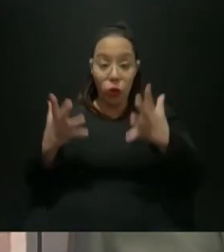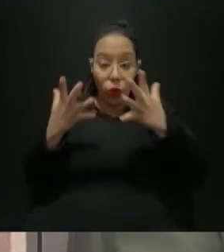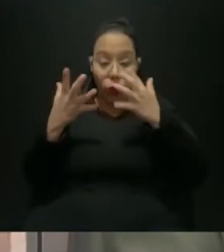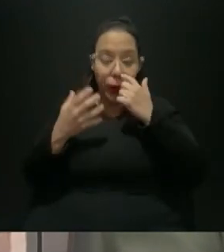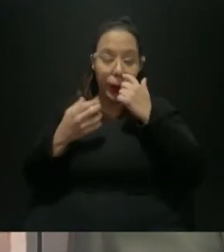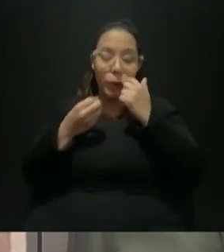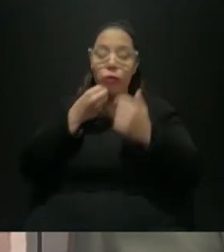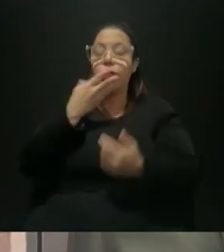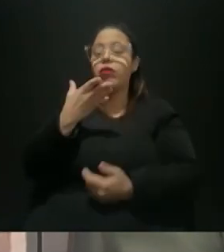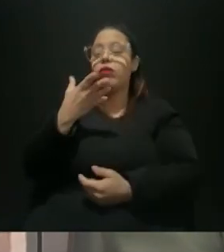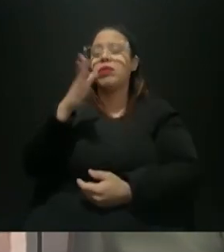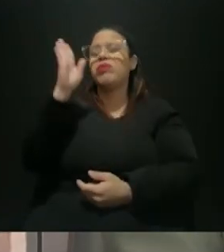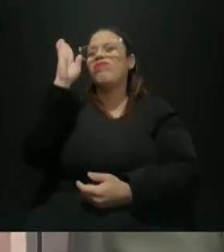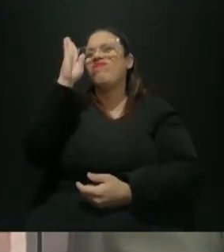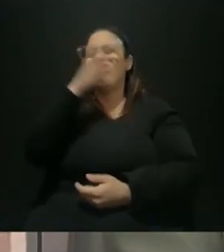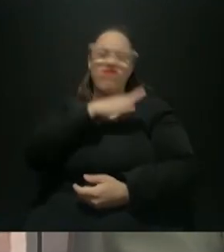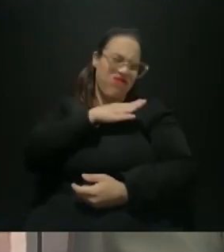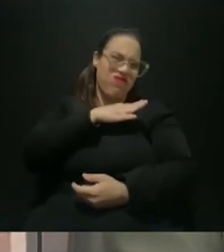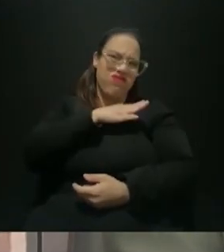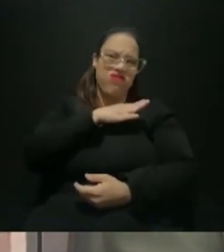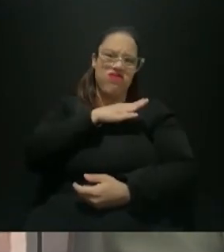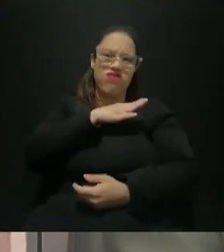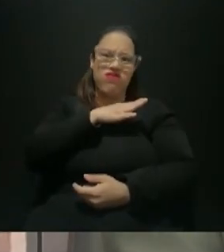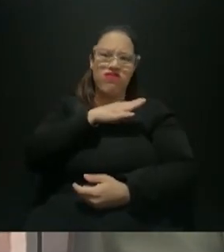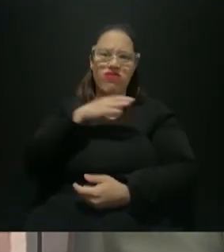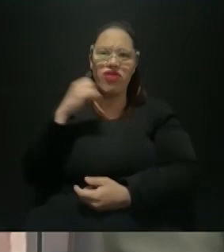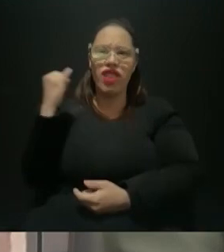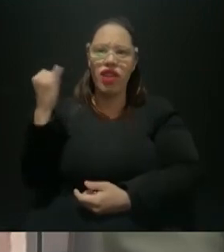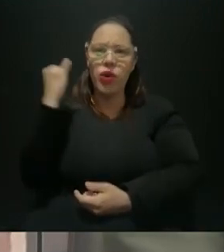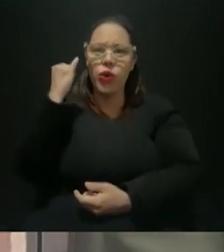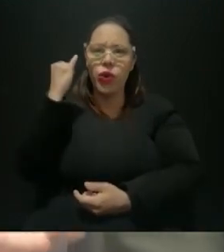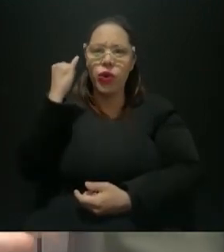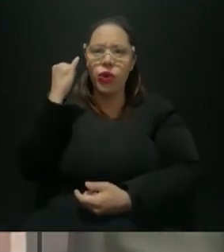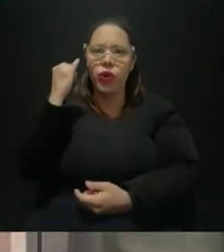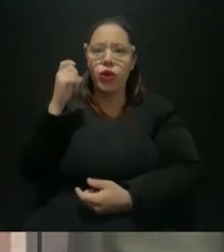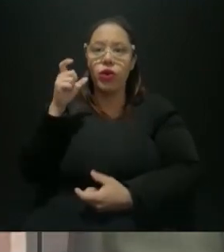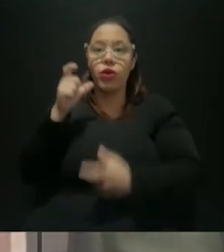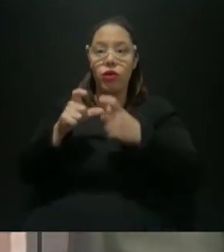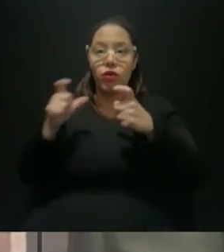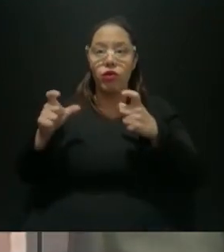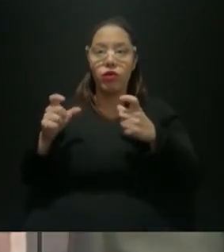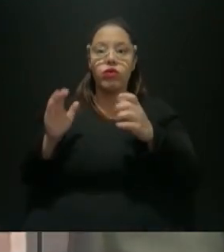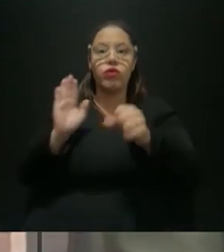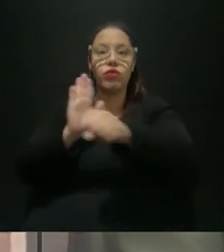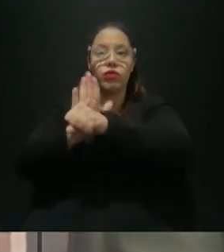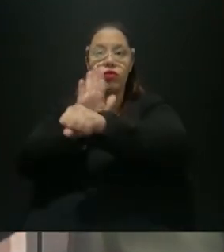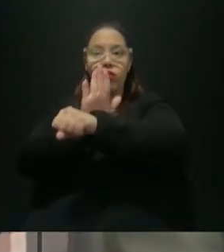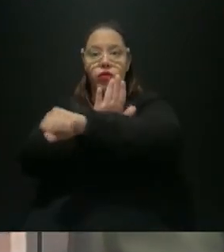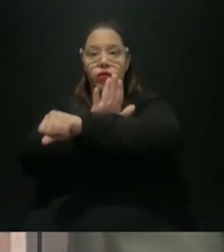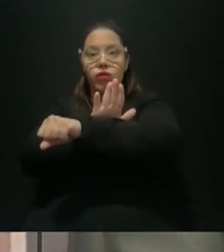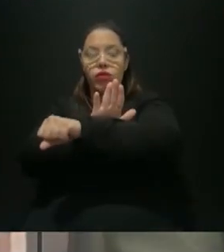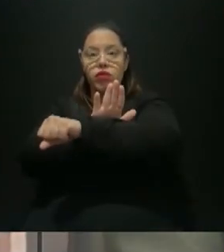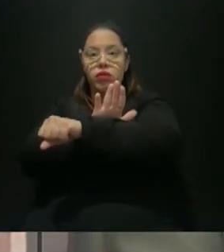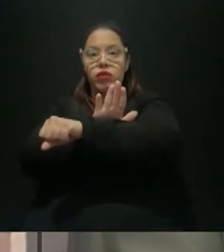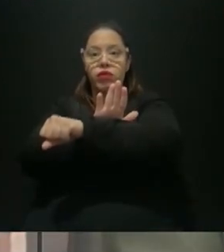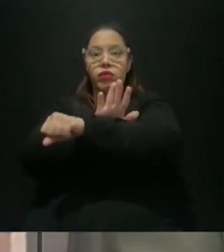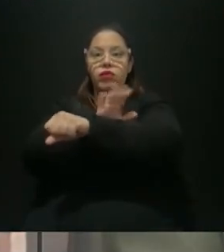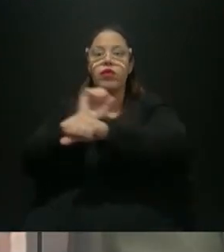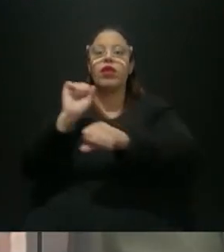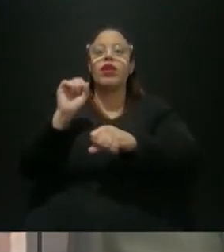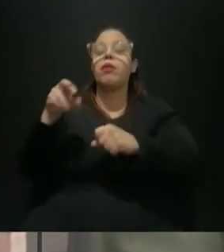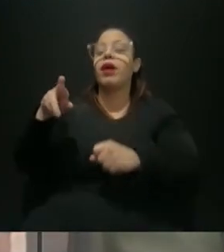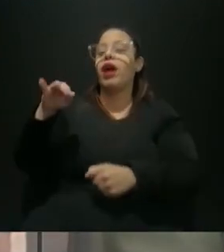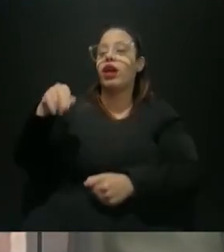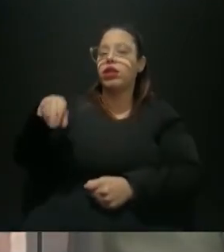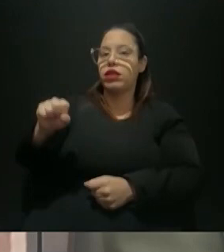mal. Sim. Então, é importante sim que a gente cuide do afeto. É muito importante, o Martins é aqui o maior defensor, acho que não tem